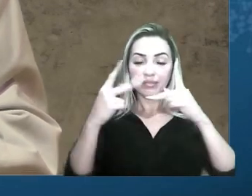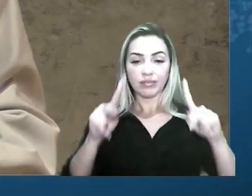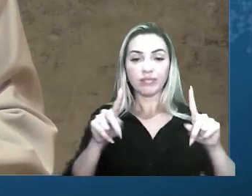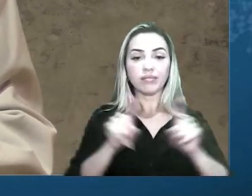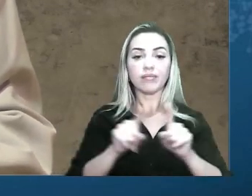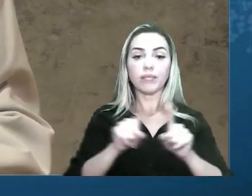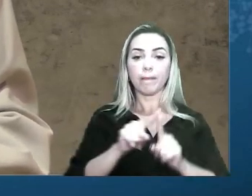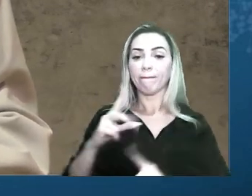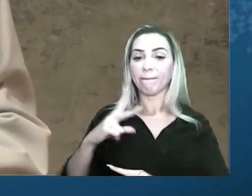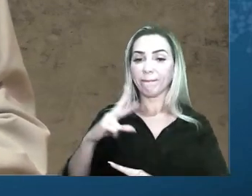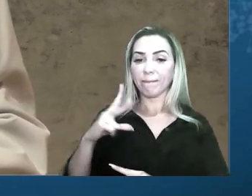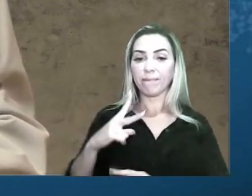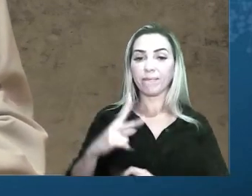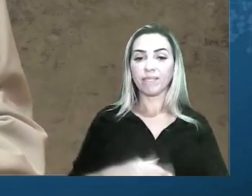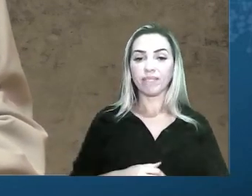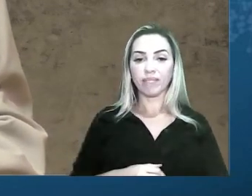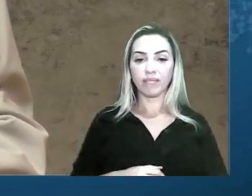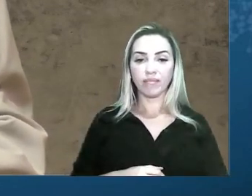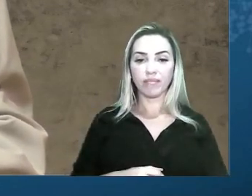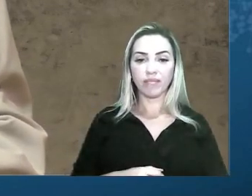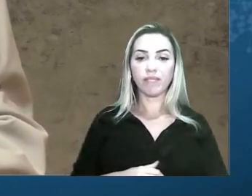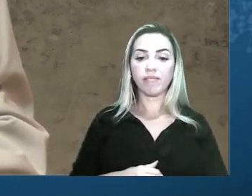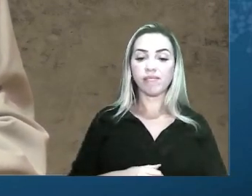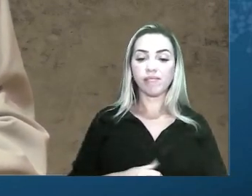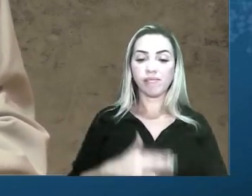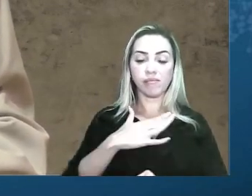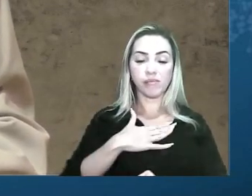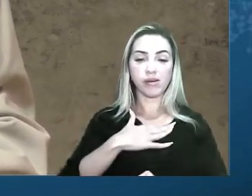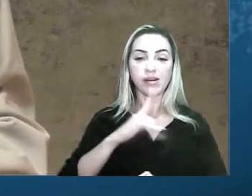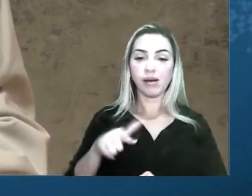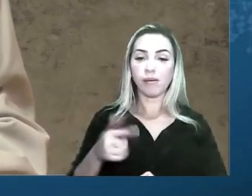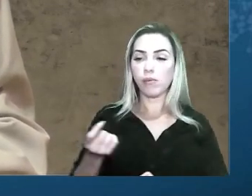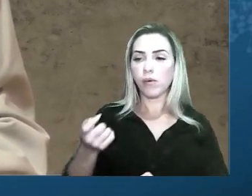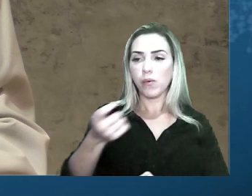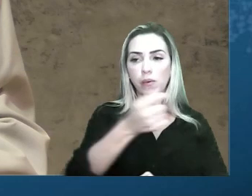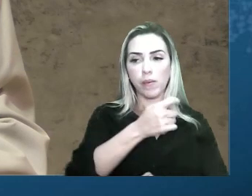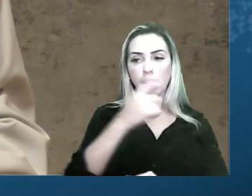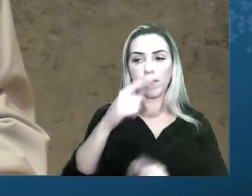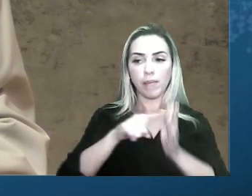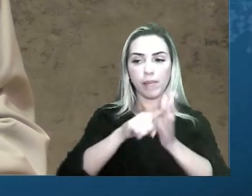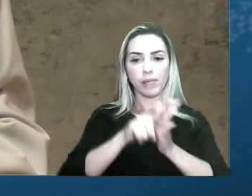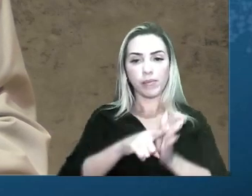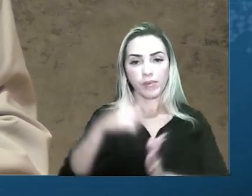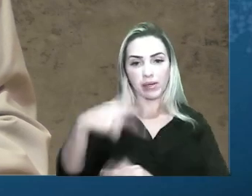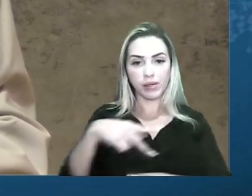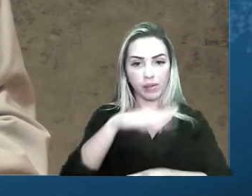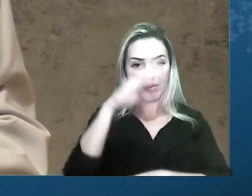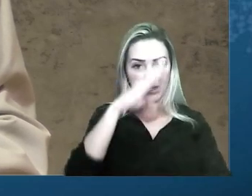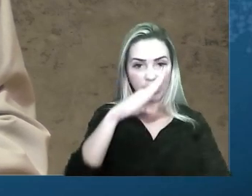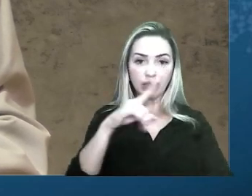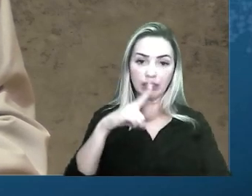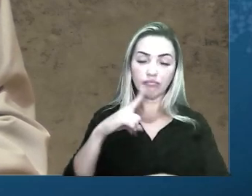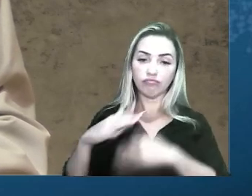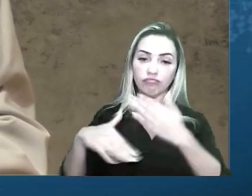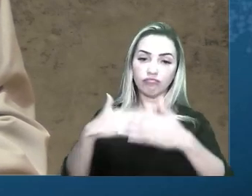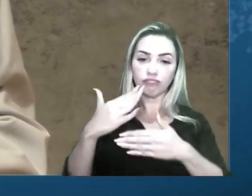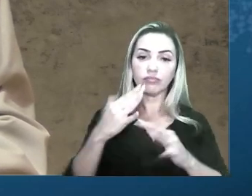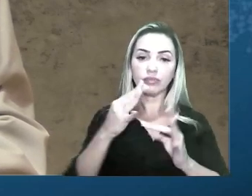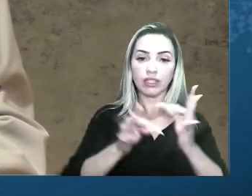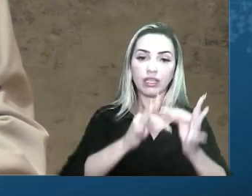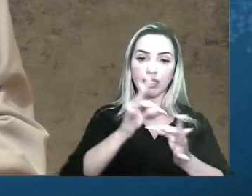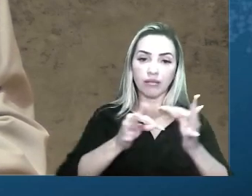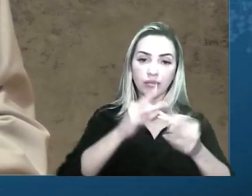Martim Bonamino é um dos poucos pesquisadores no Brasil que estão desenvolvendo terapias